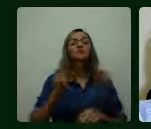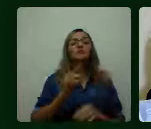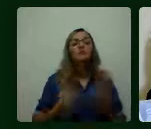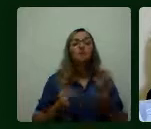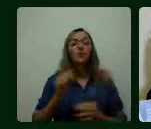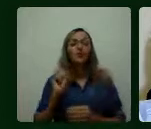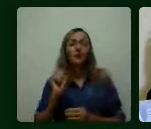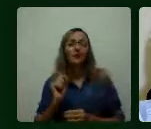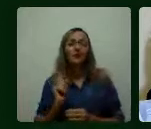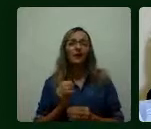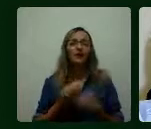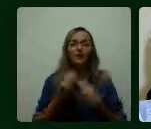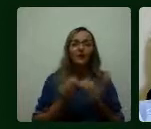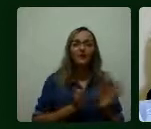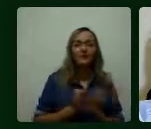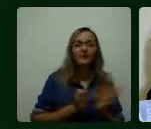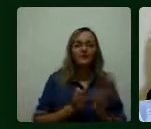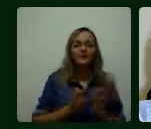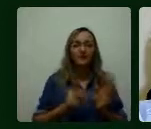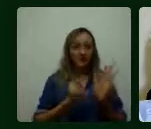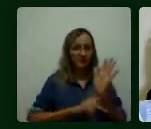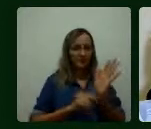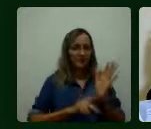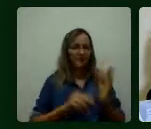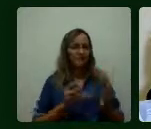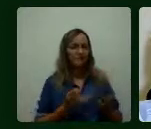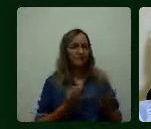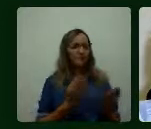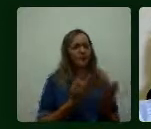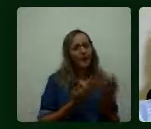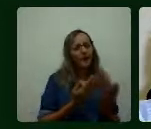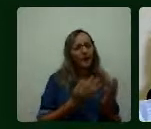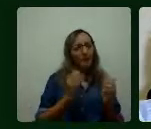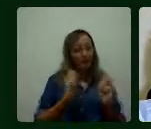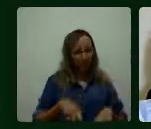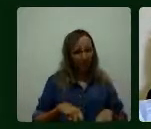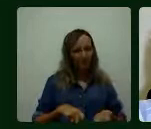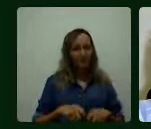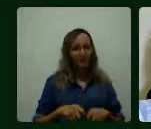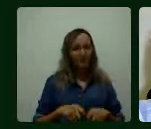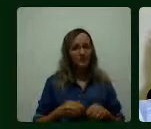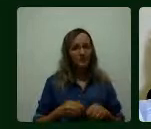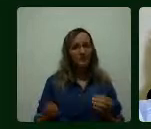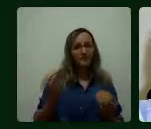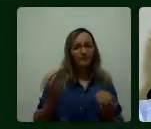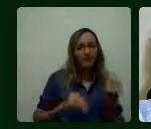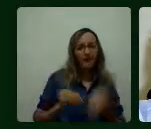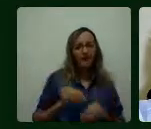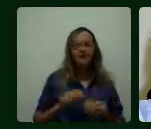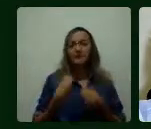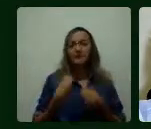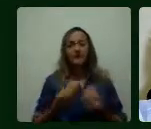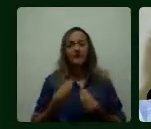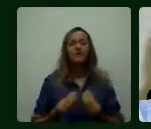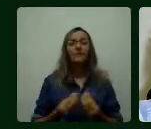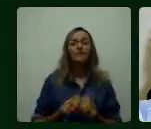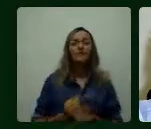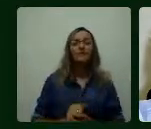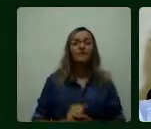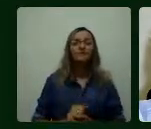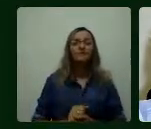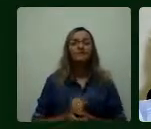troca riquíssima aí de experiência que, sem dúvida, é bem enriquecedora. Então, volto a falar, o que vale nesse processo